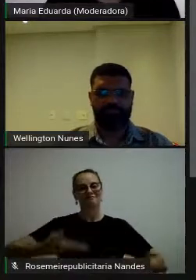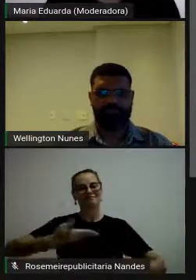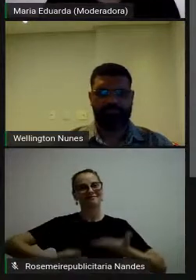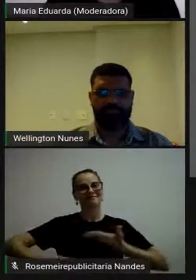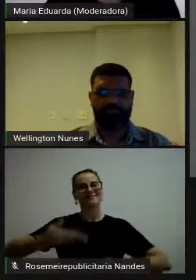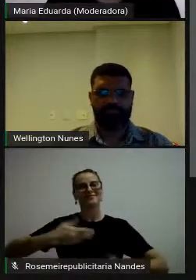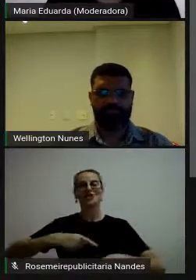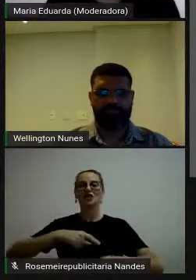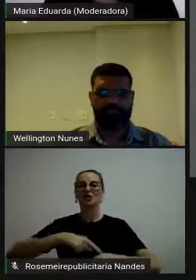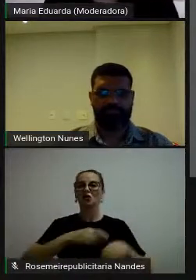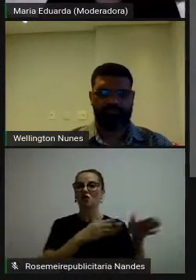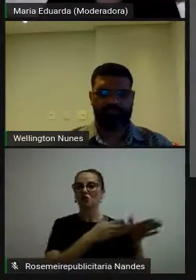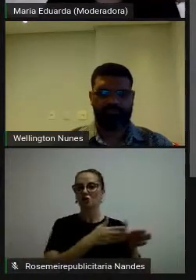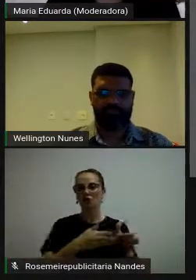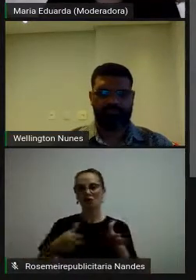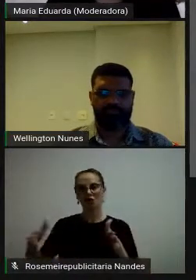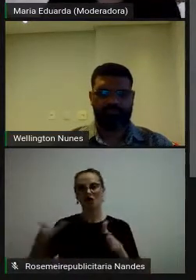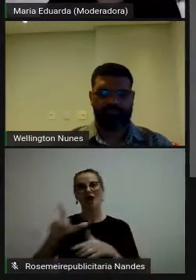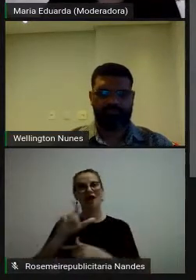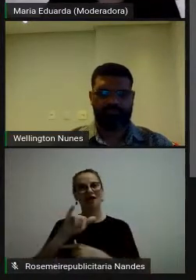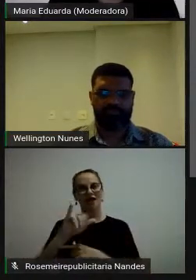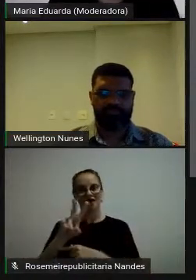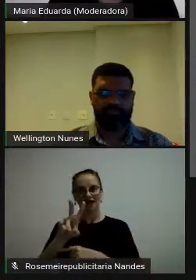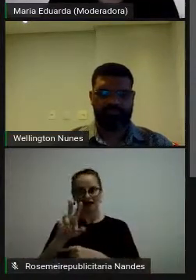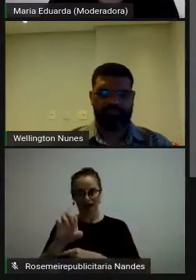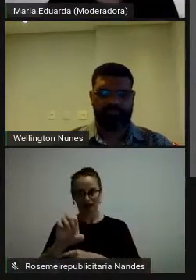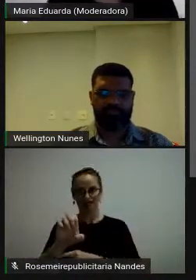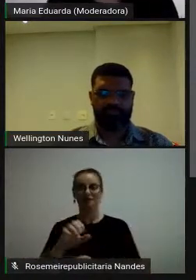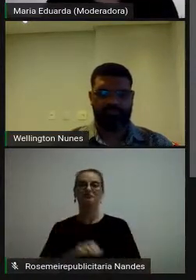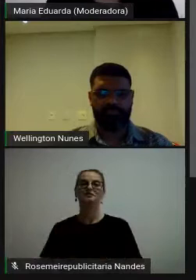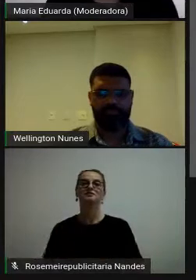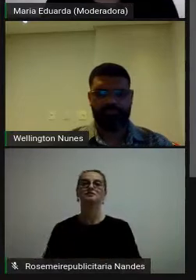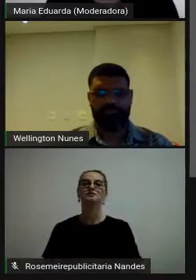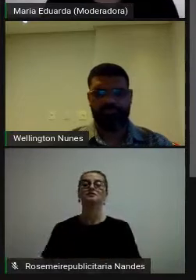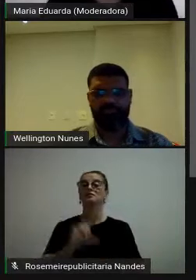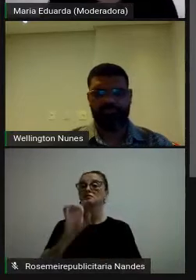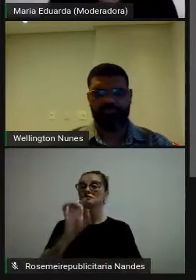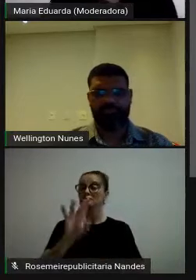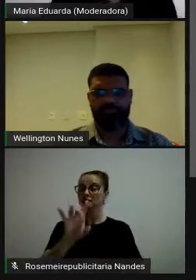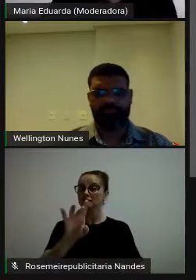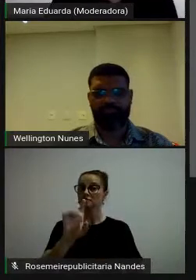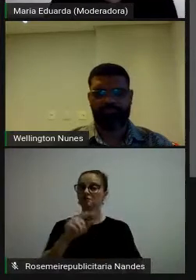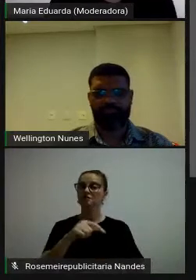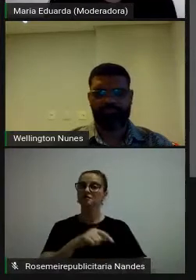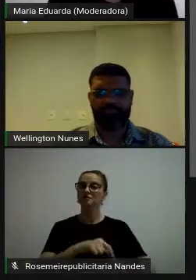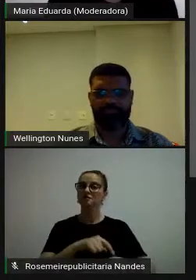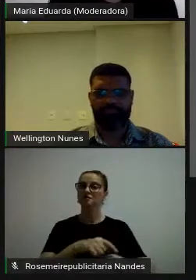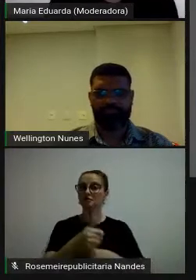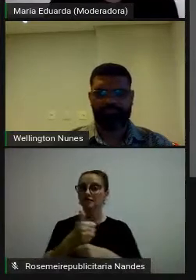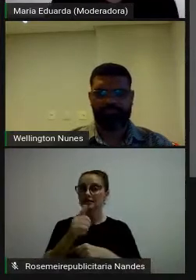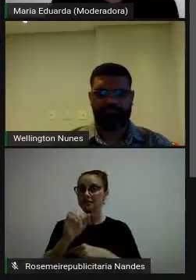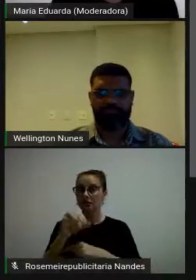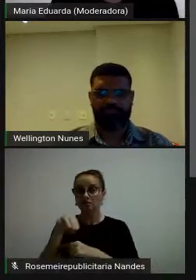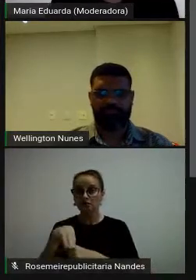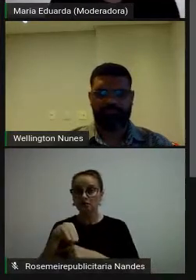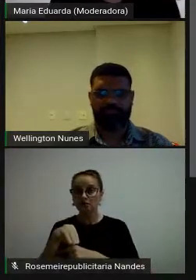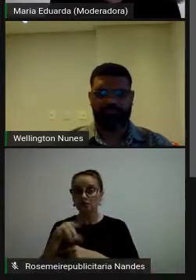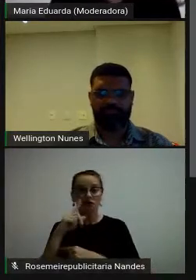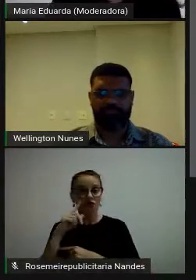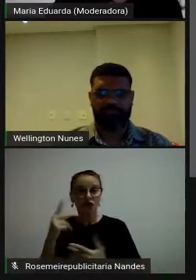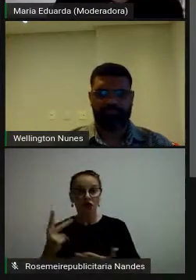Esse link, o questionário no Forms, ficará disponível por apenas 10 minutos e nós pedimos muita atenção de vocês quanto a esses